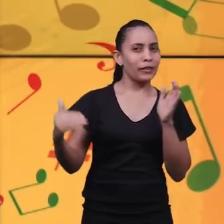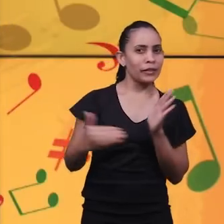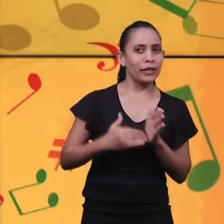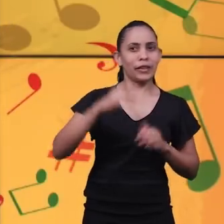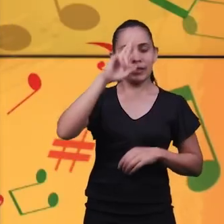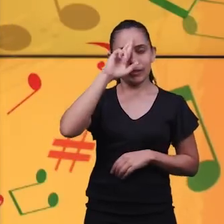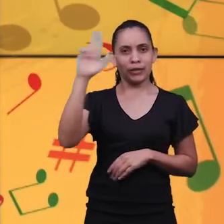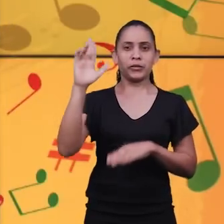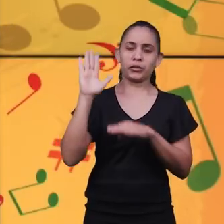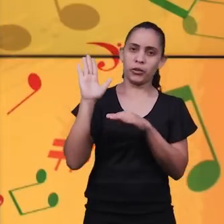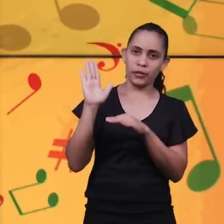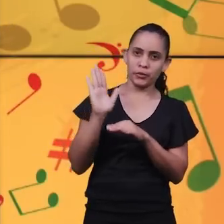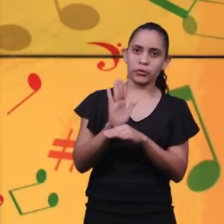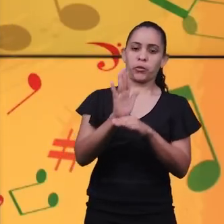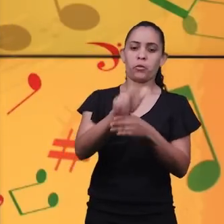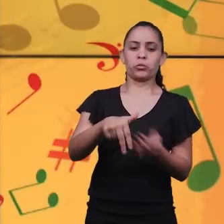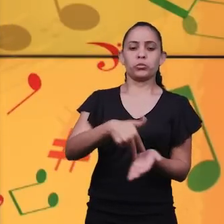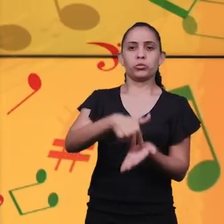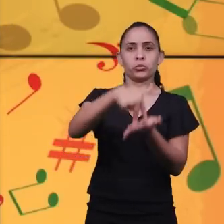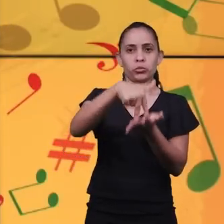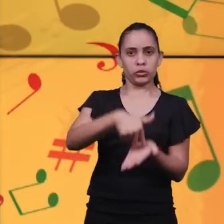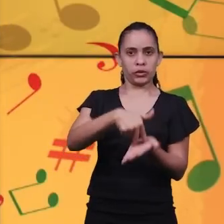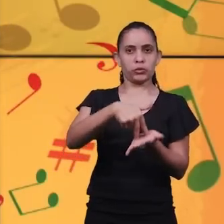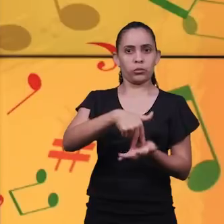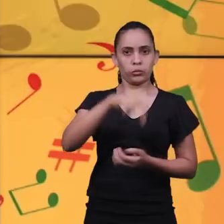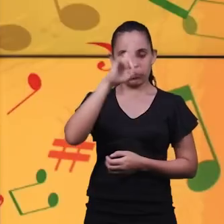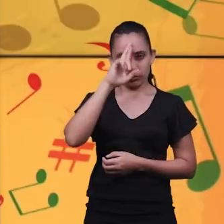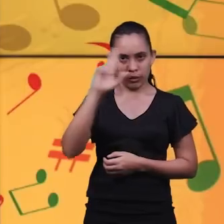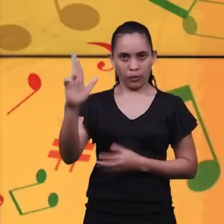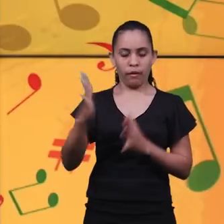dizer que até aqui nos ajudou, nos